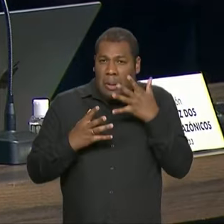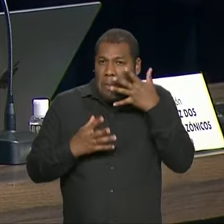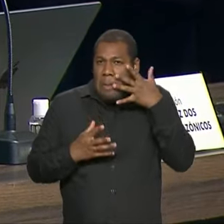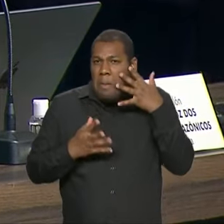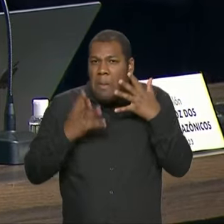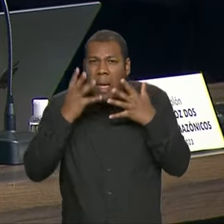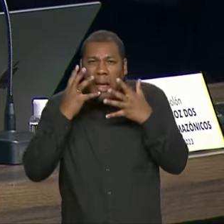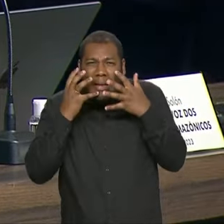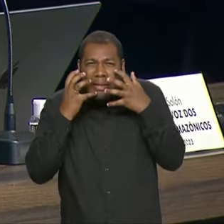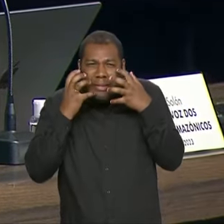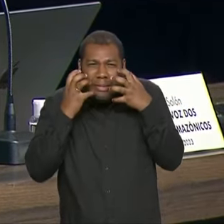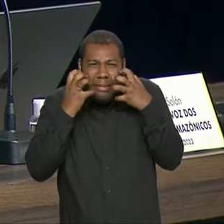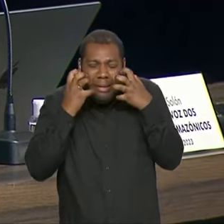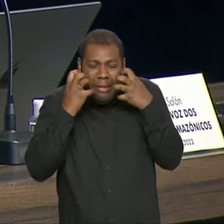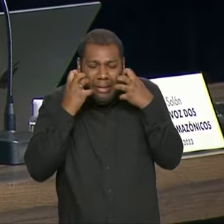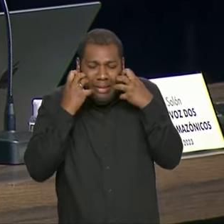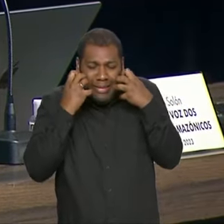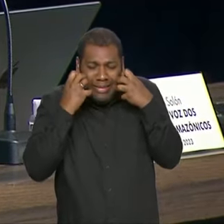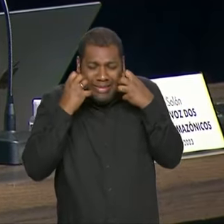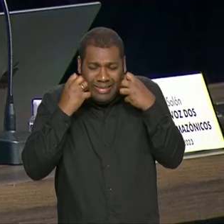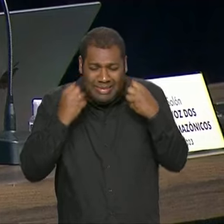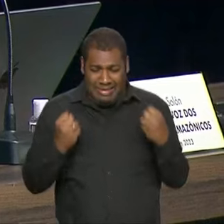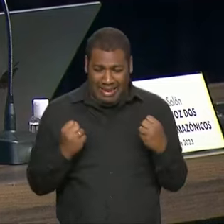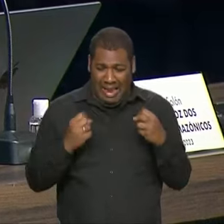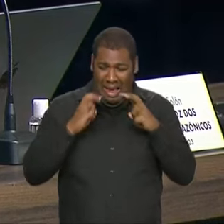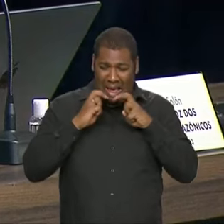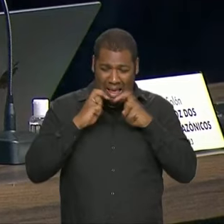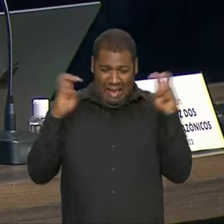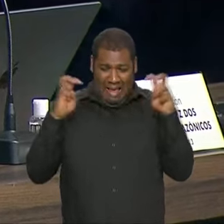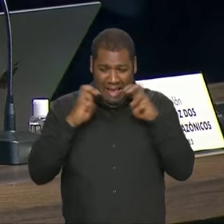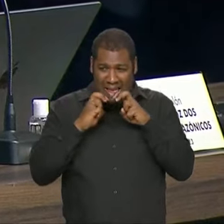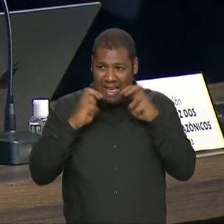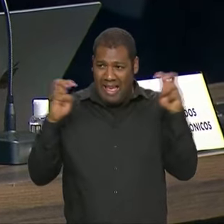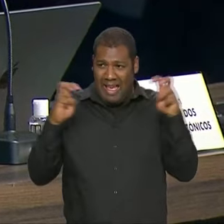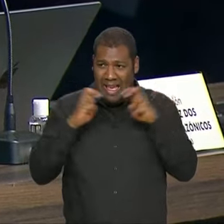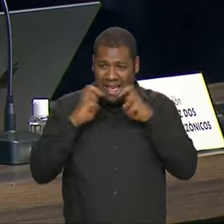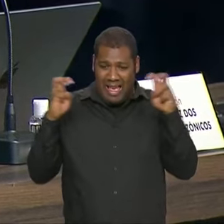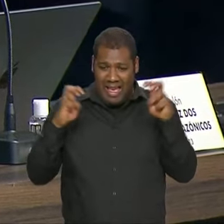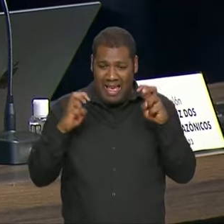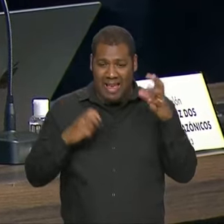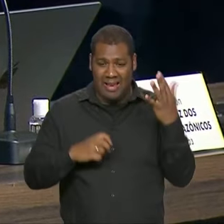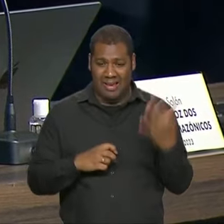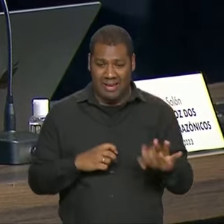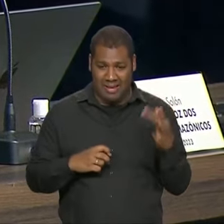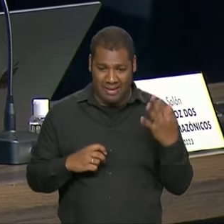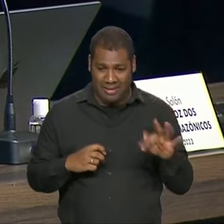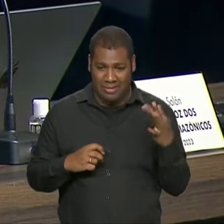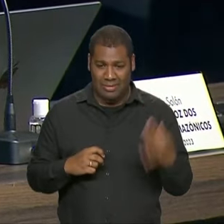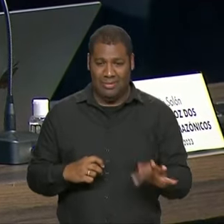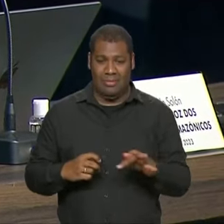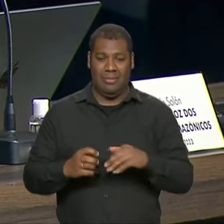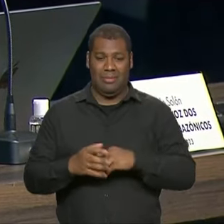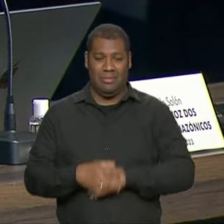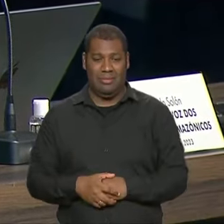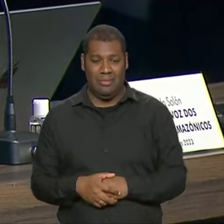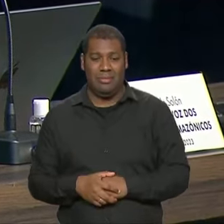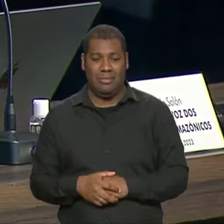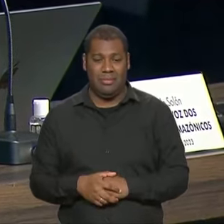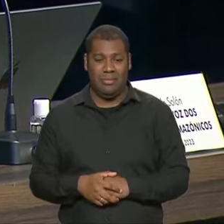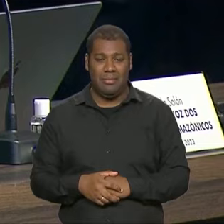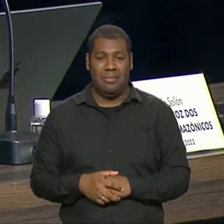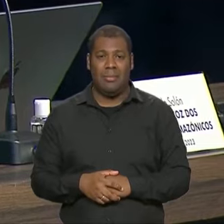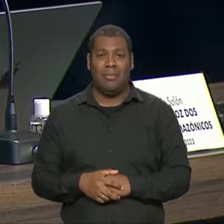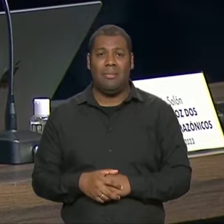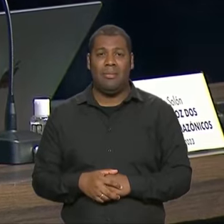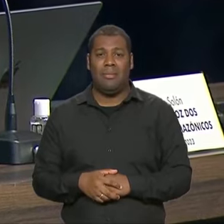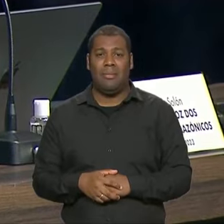seus ossos e gritar até que a sua voz se derreta. Depois do holocausto nazista, nenhum governante